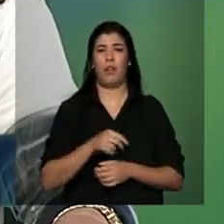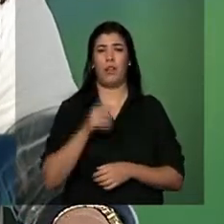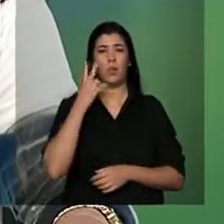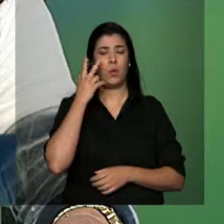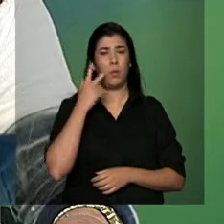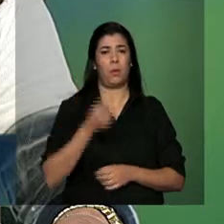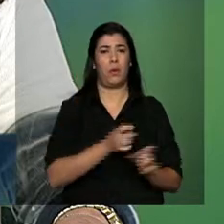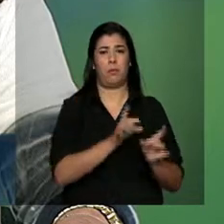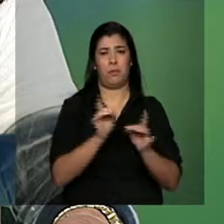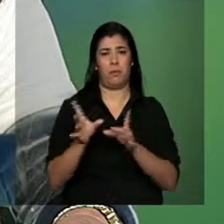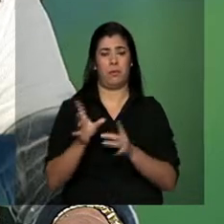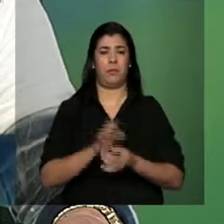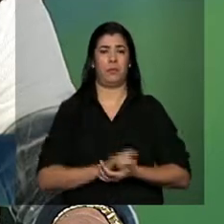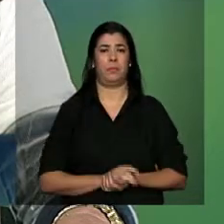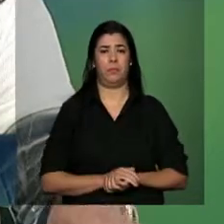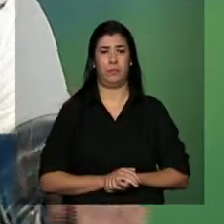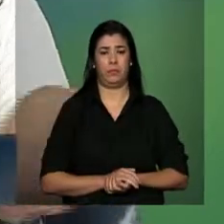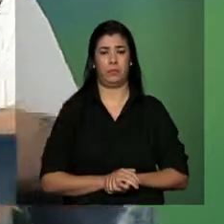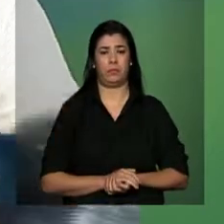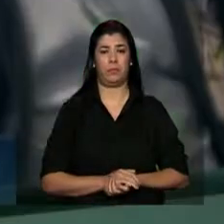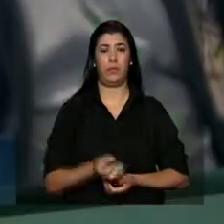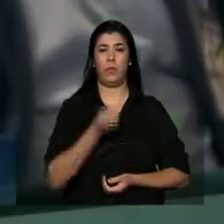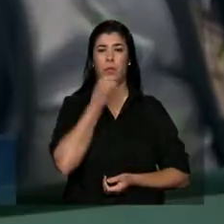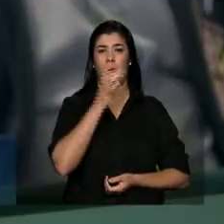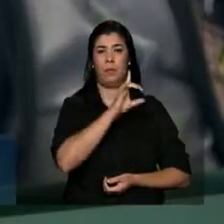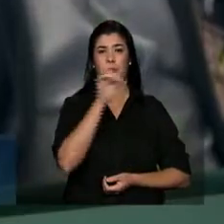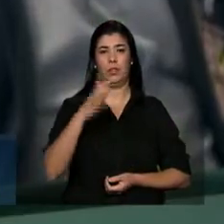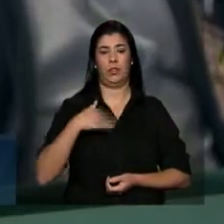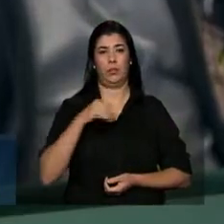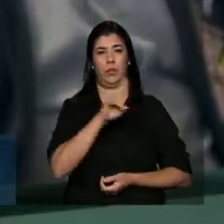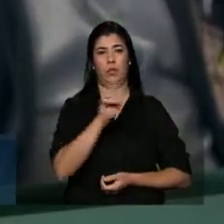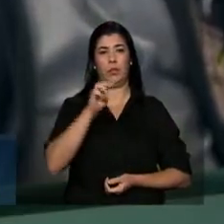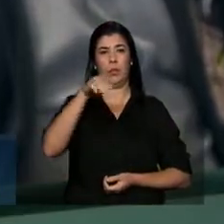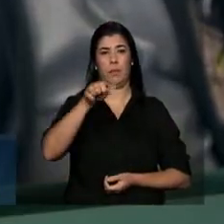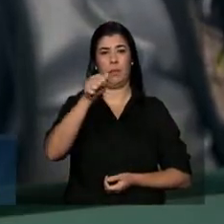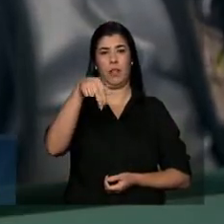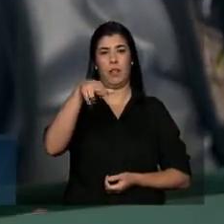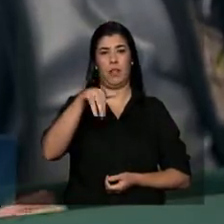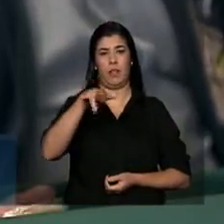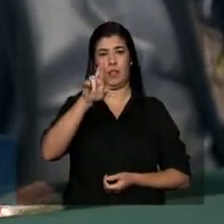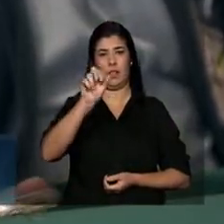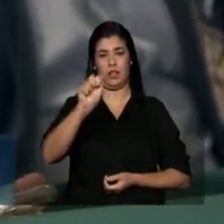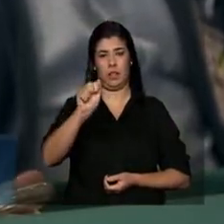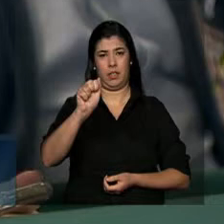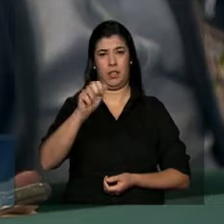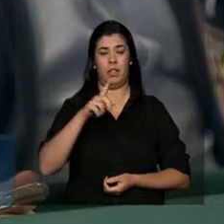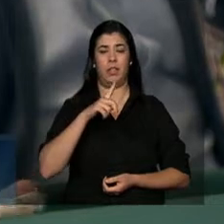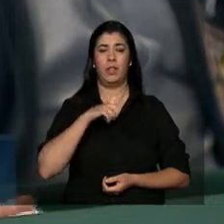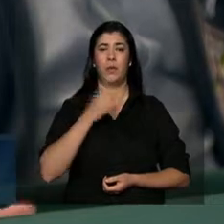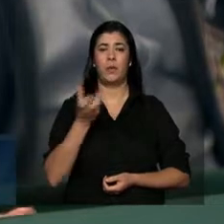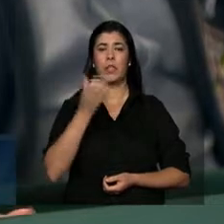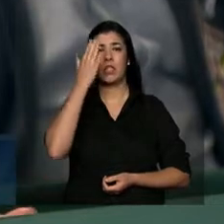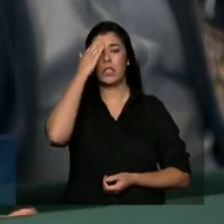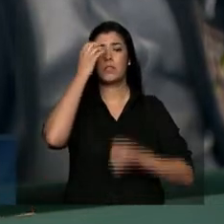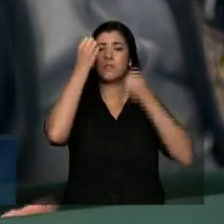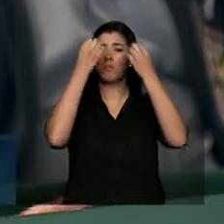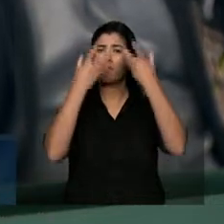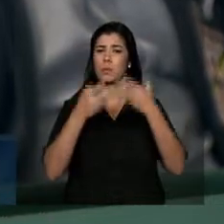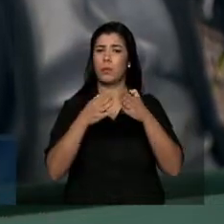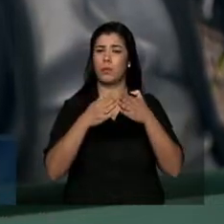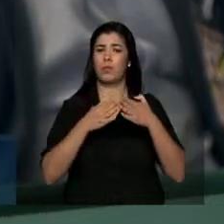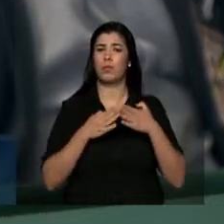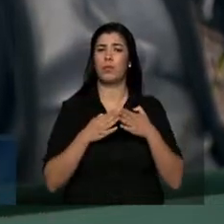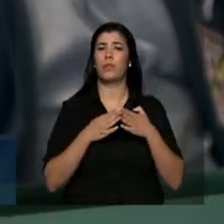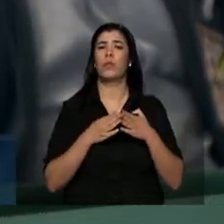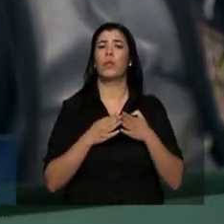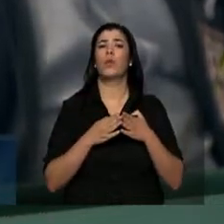consumidor. Bem, bom dia, sou a Manaíra Lacerda, do Canal Rural. Ministra, queria um esclarecimento sobre a questão do